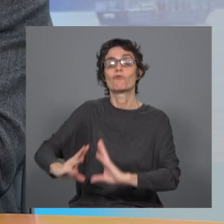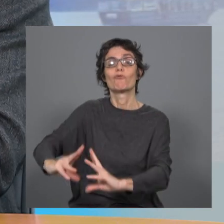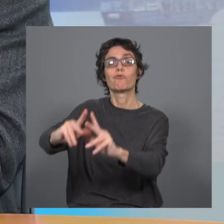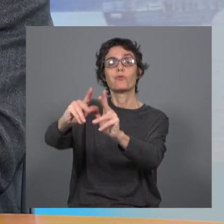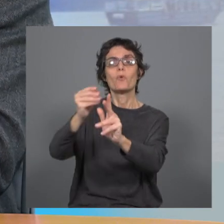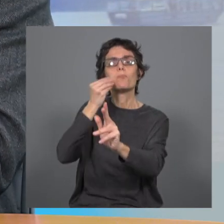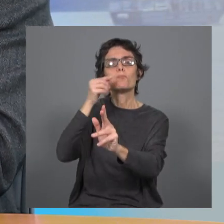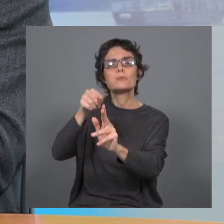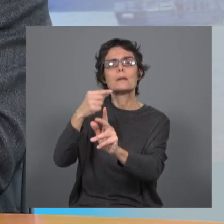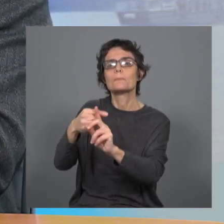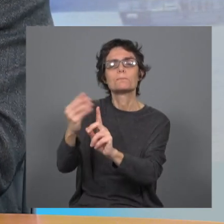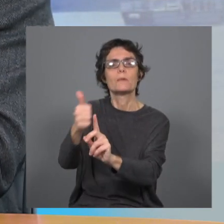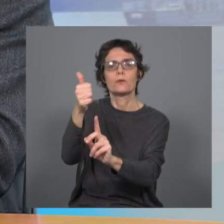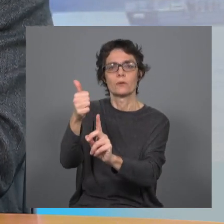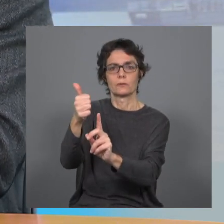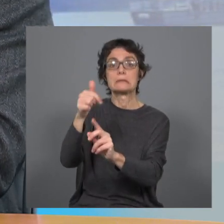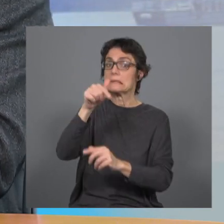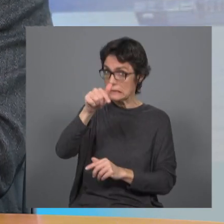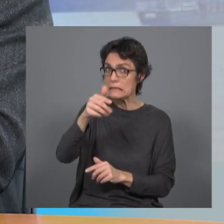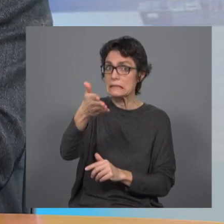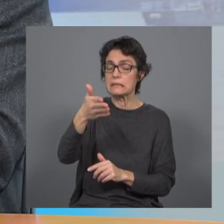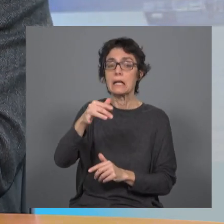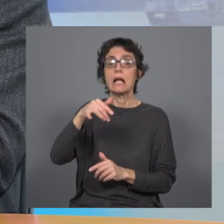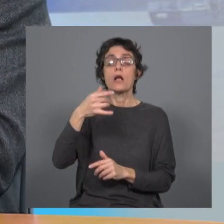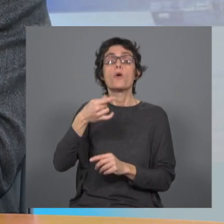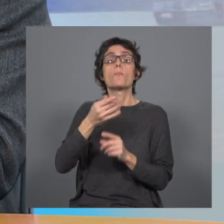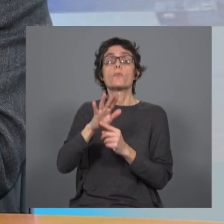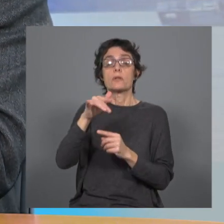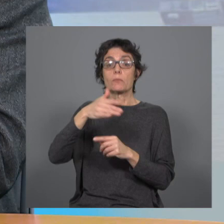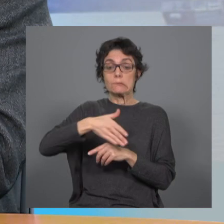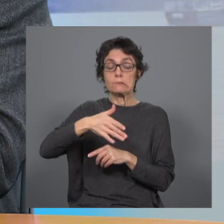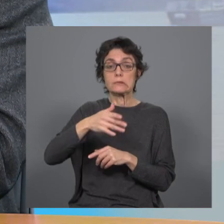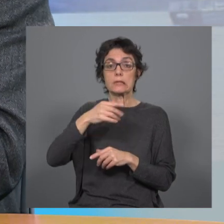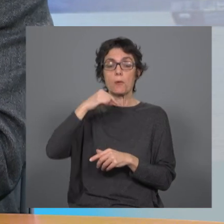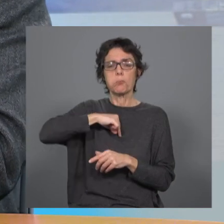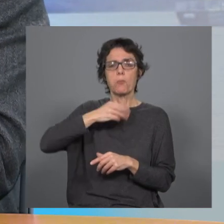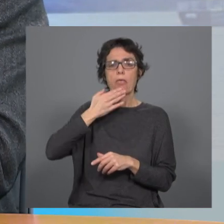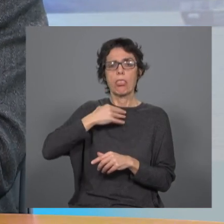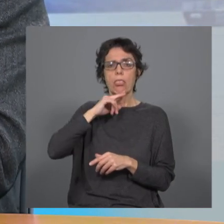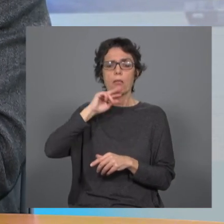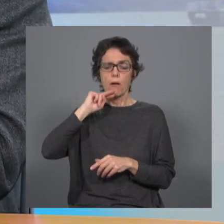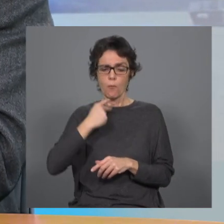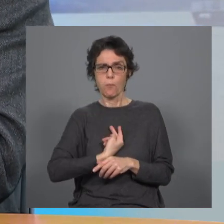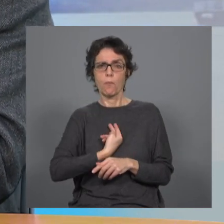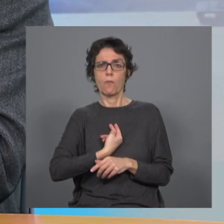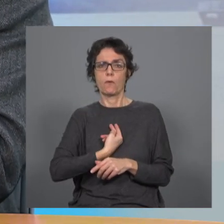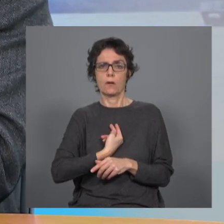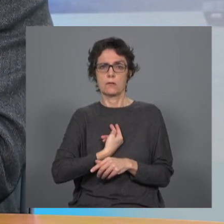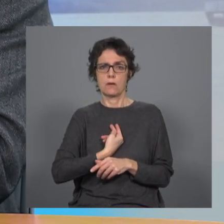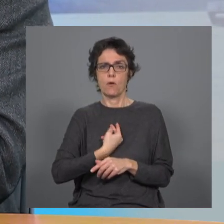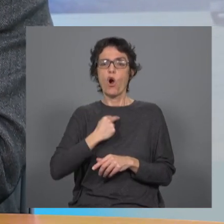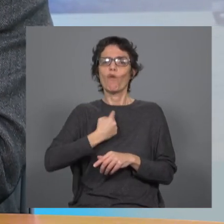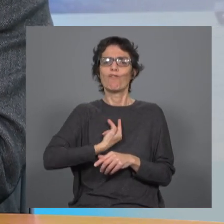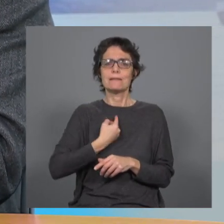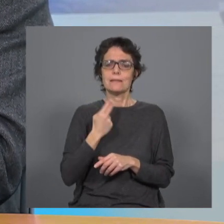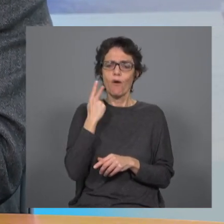dia particularmente marcado pela ideia da conversão de vida. A primeira leitura que é lida